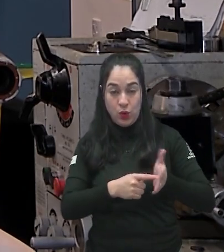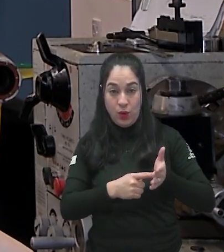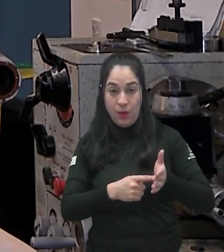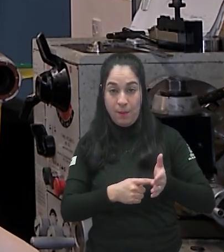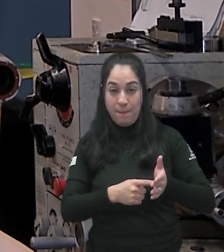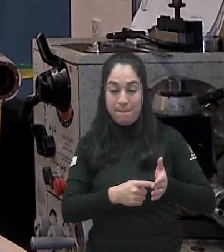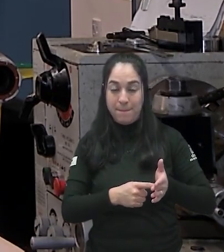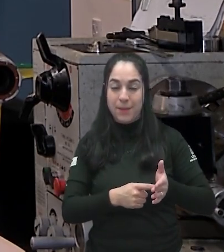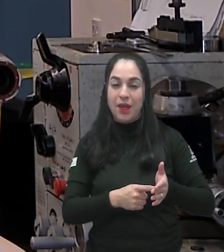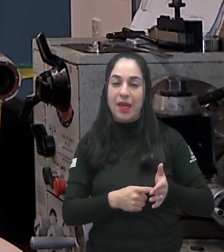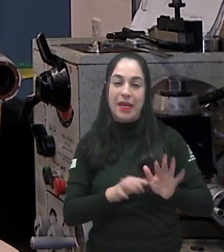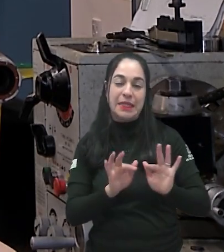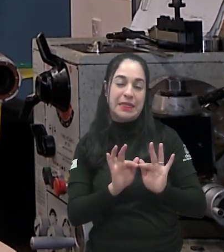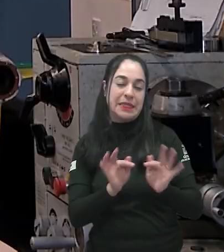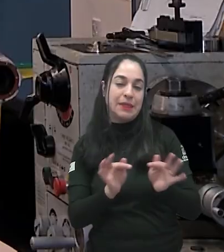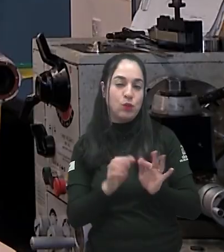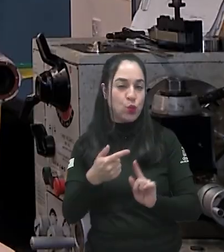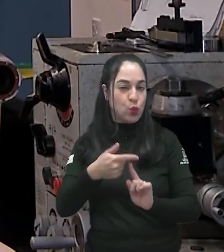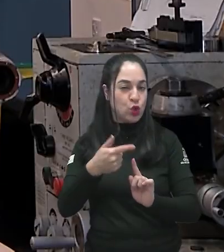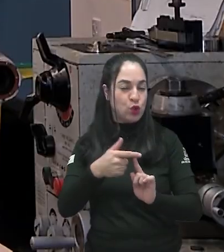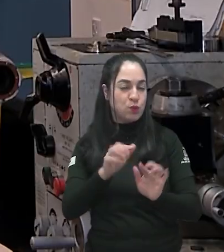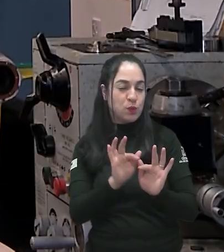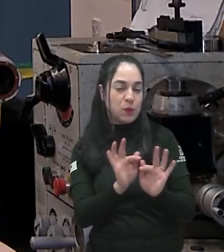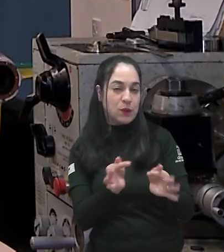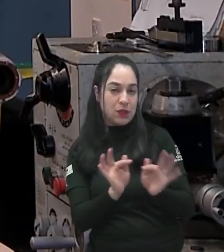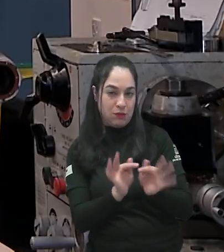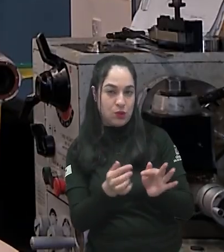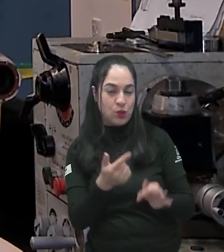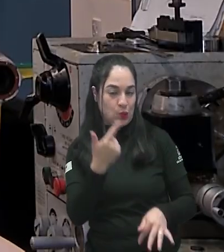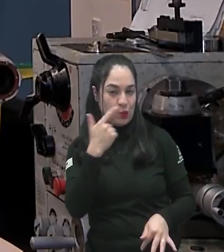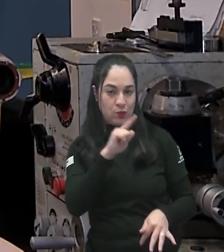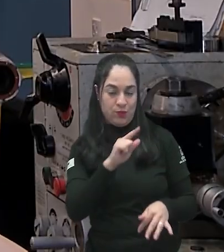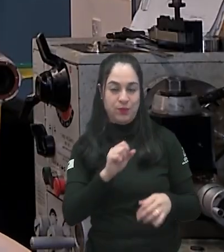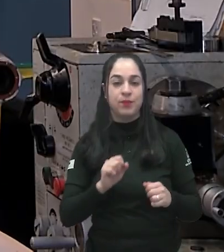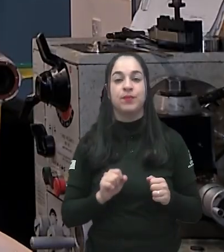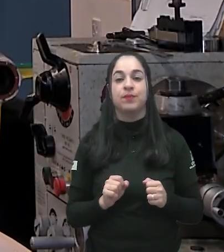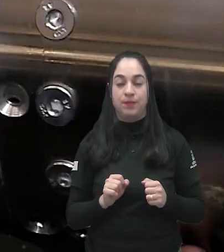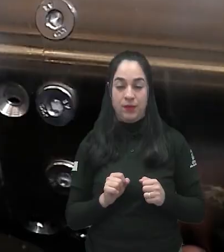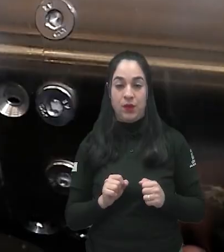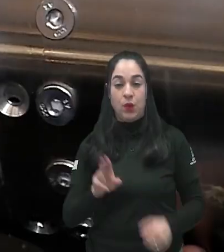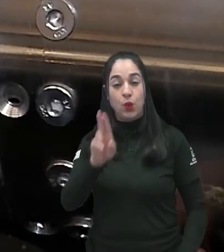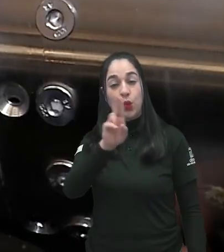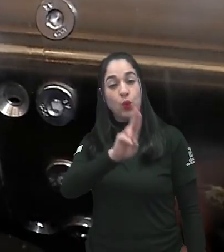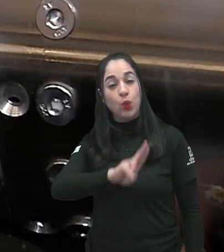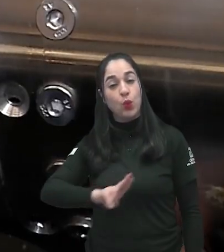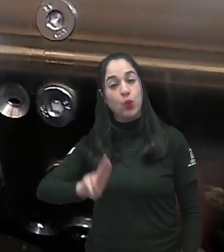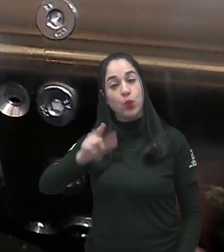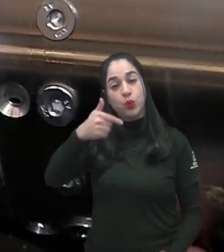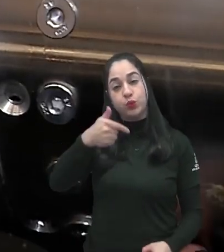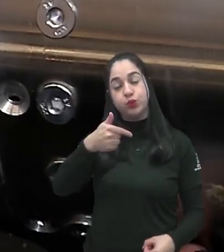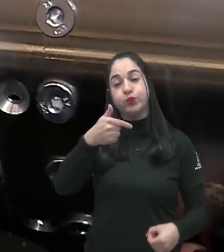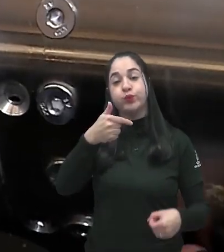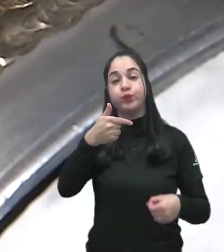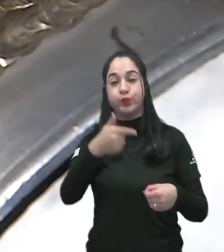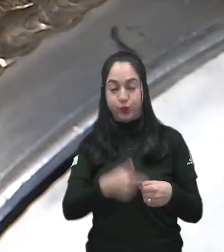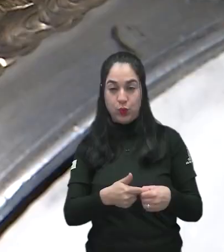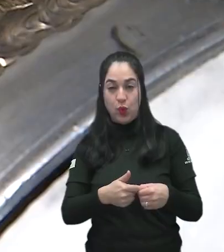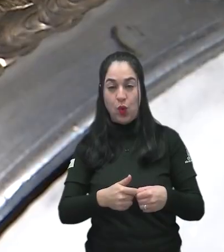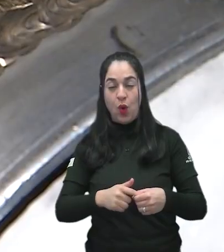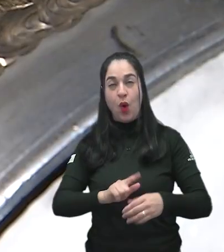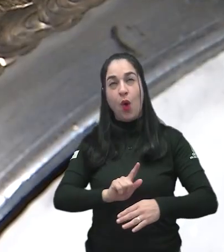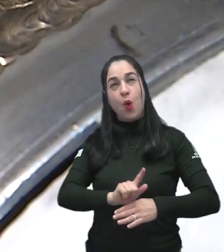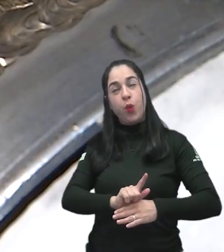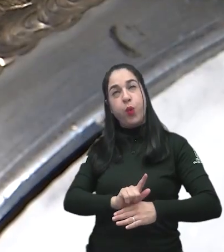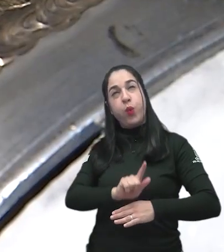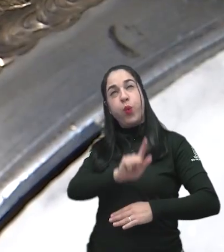microlançador brasileiro, porém numa versão mais simples, onde a gente pode fazer ele decolar a partir do chão. A escolha pelo combustível líquido permite